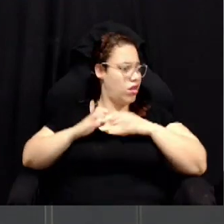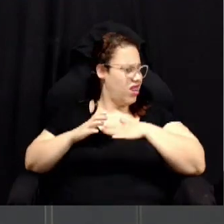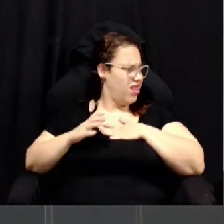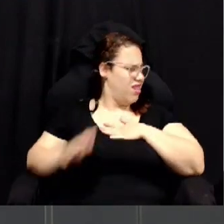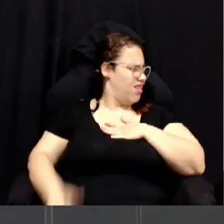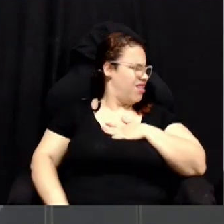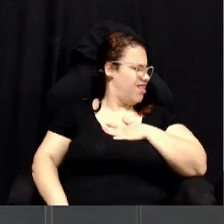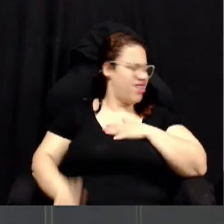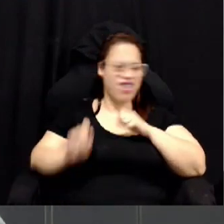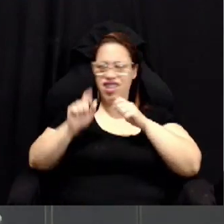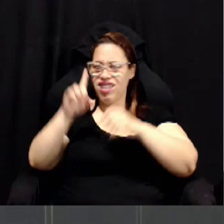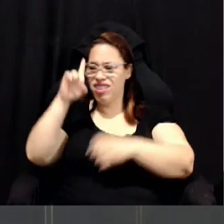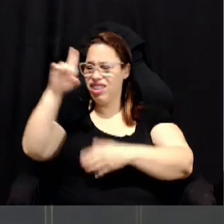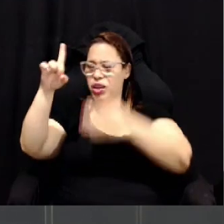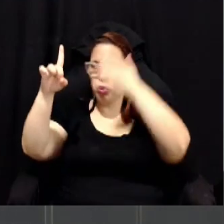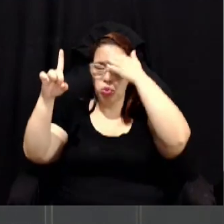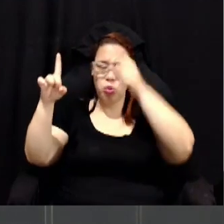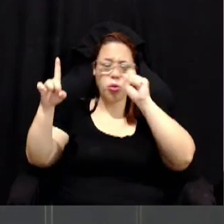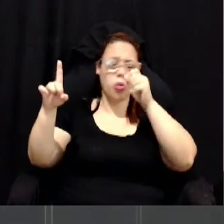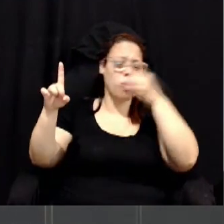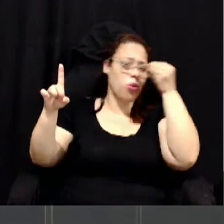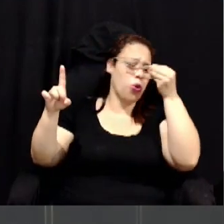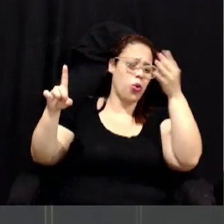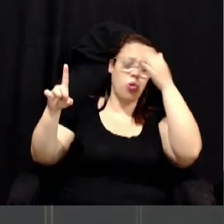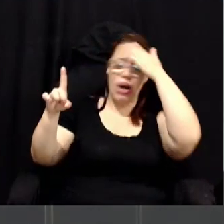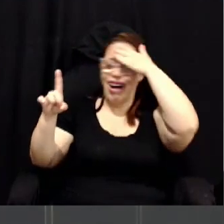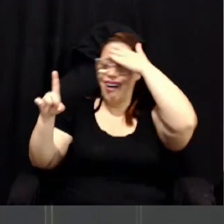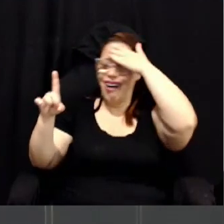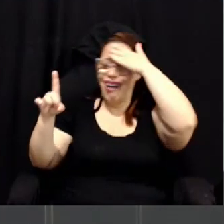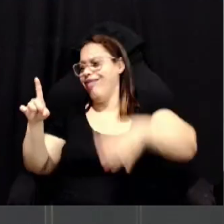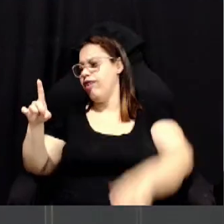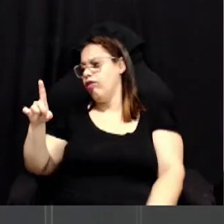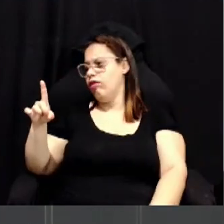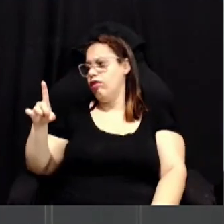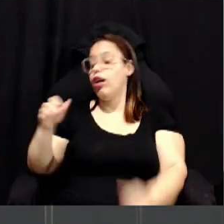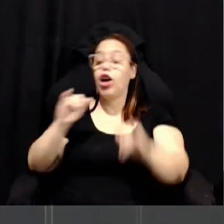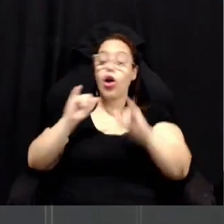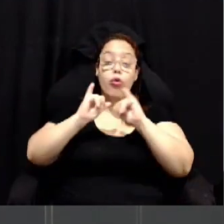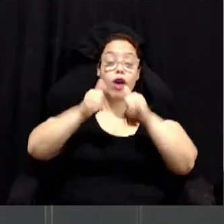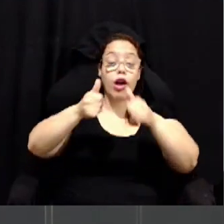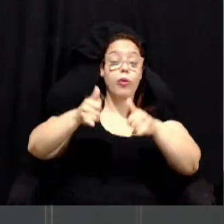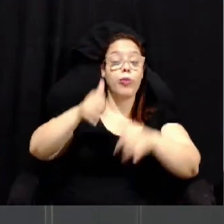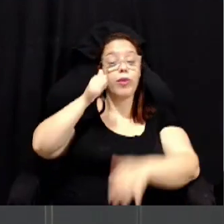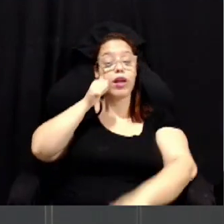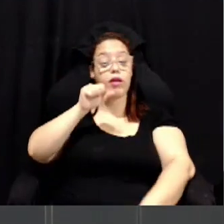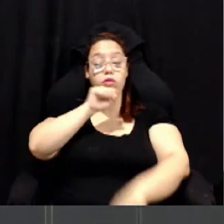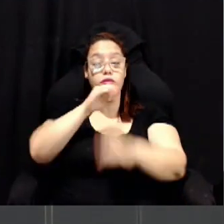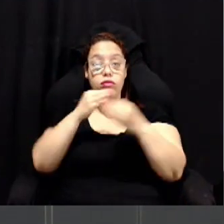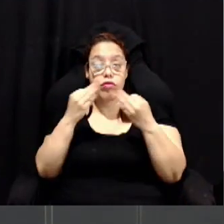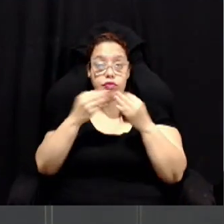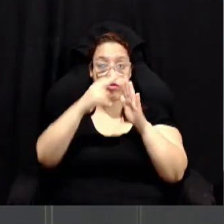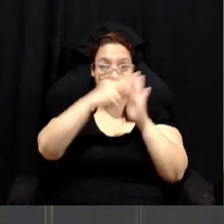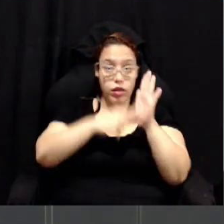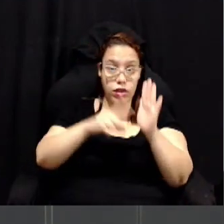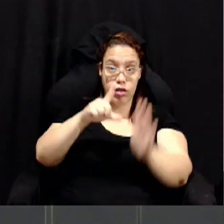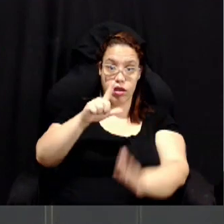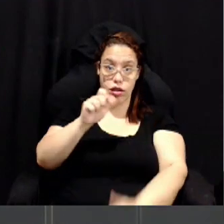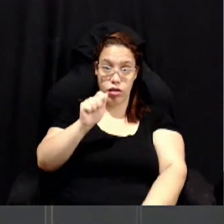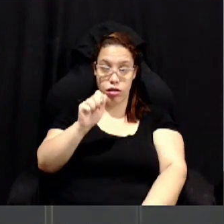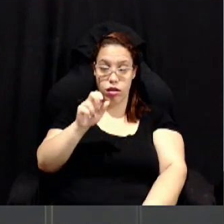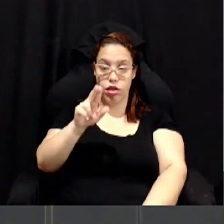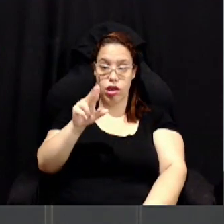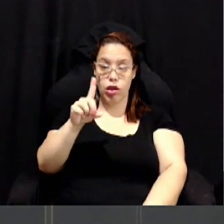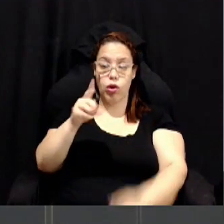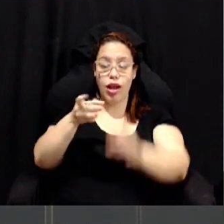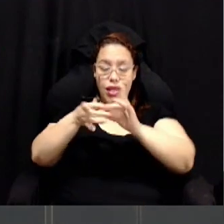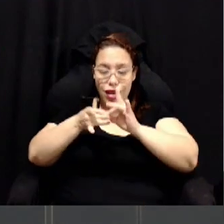dar? Ai, como que vai ser? Então eu digo para as mães agora, para as famílias, o laudo é libertador. Você começa